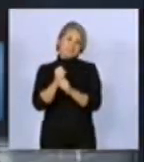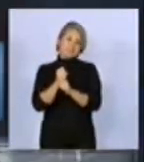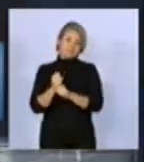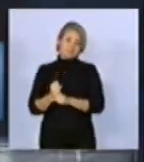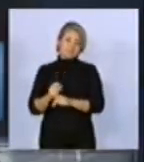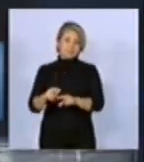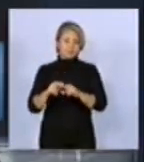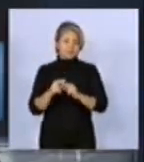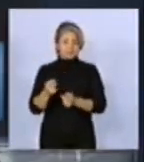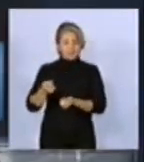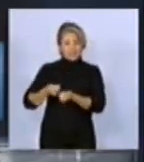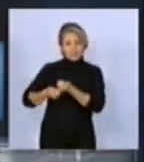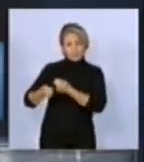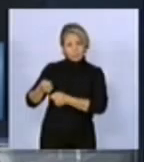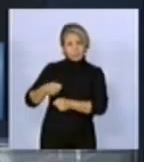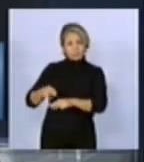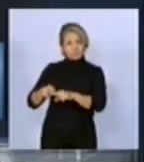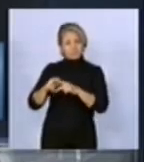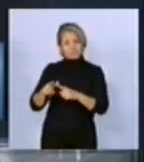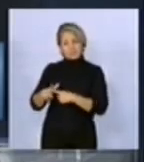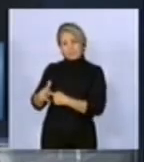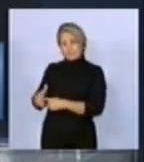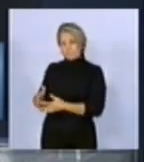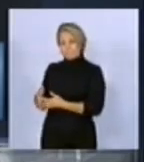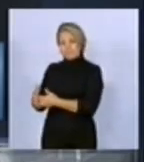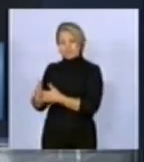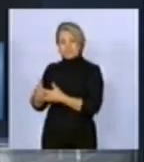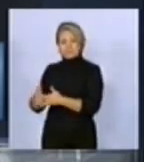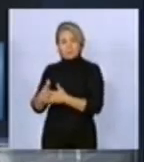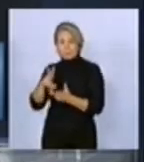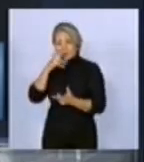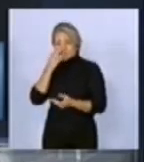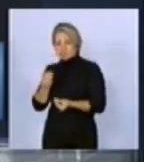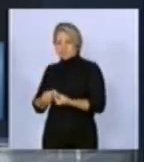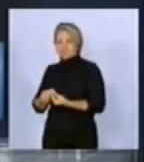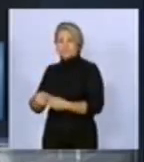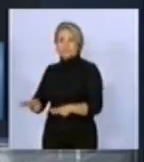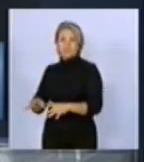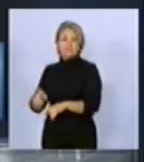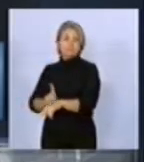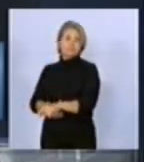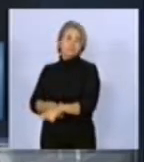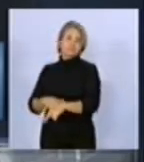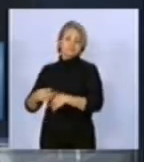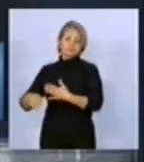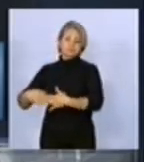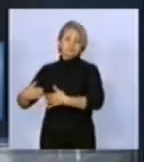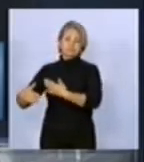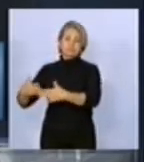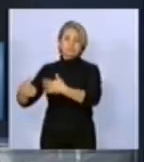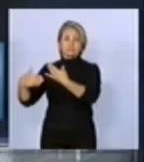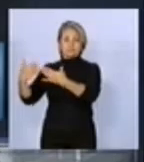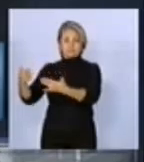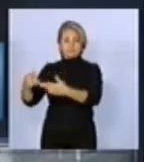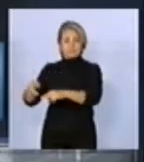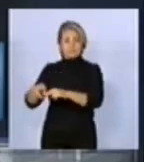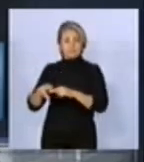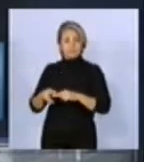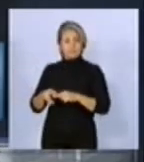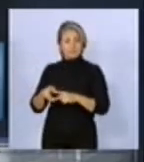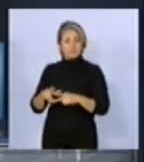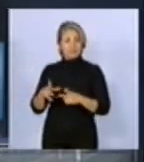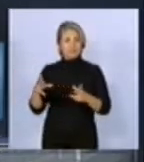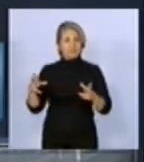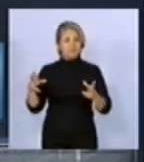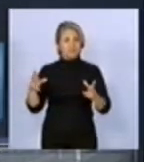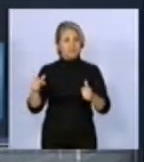esta economia causada pela mecanização ela se desfaz no tempo exatamente no